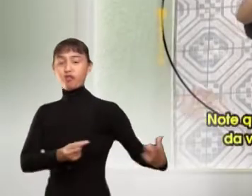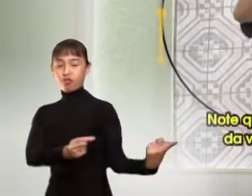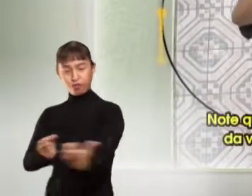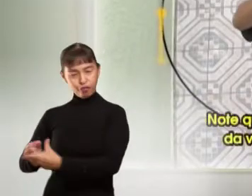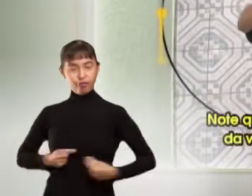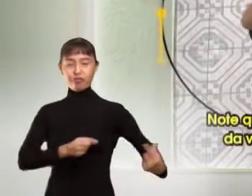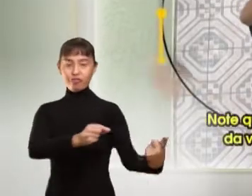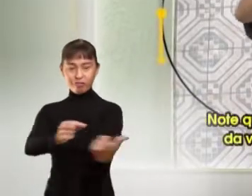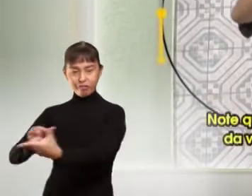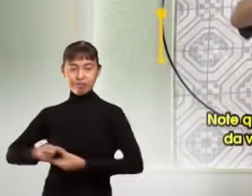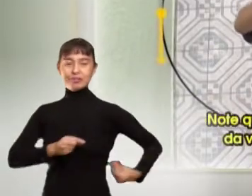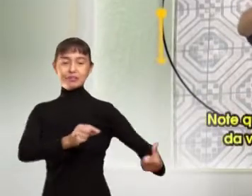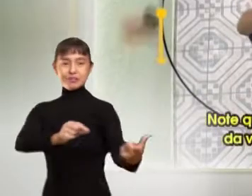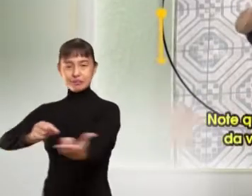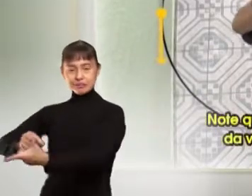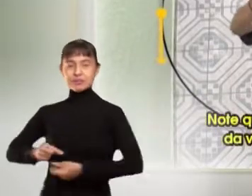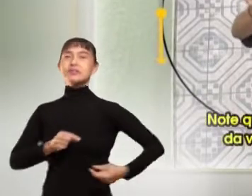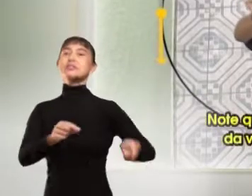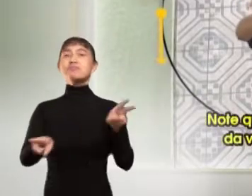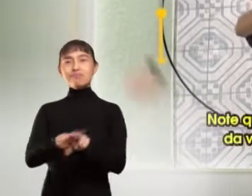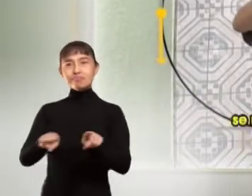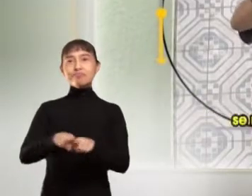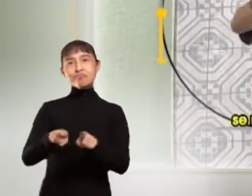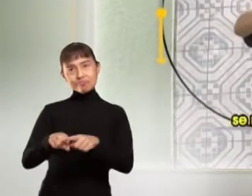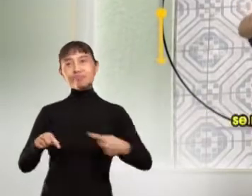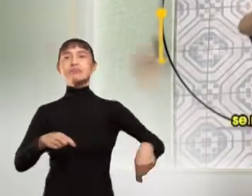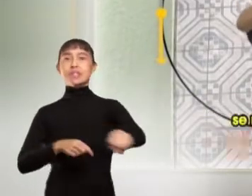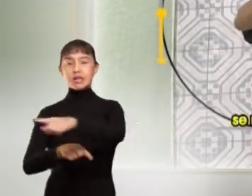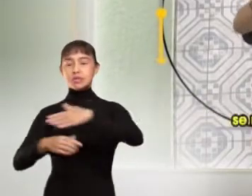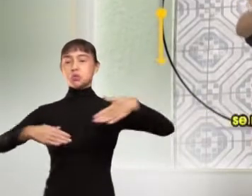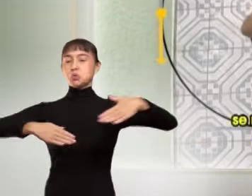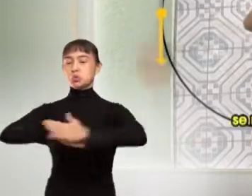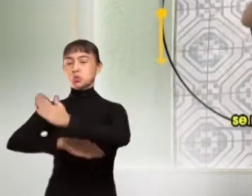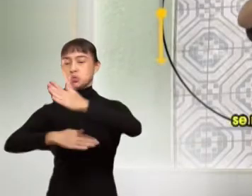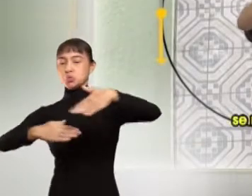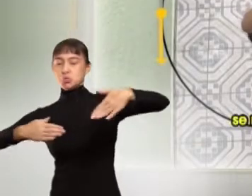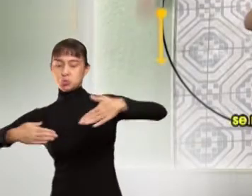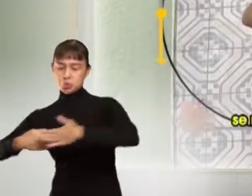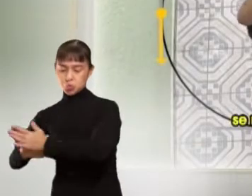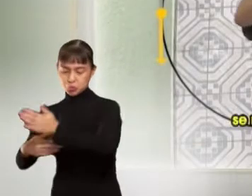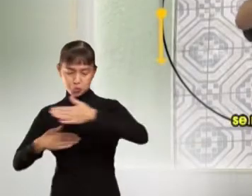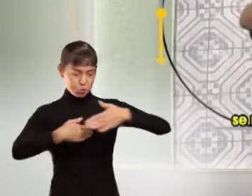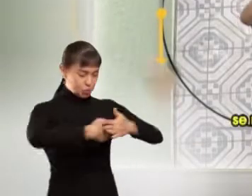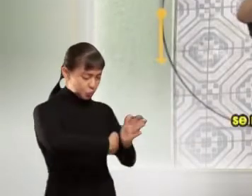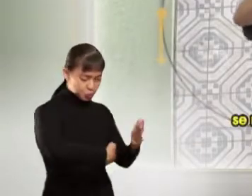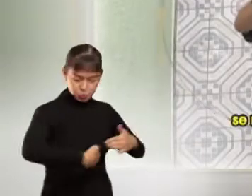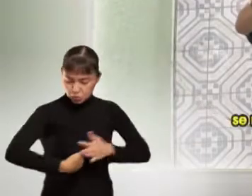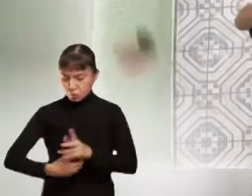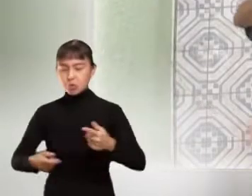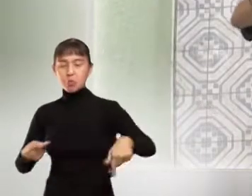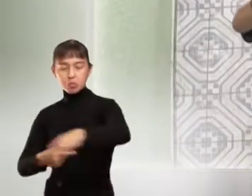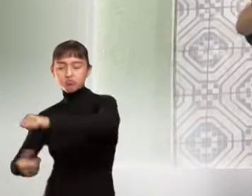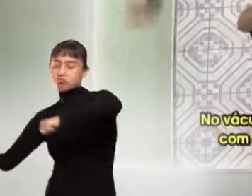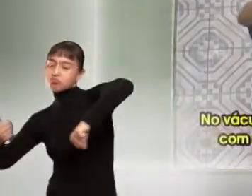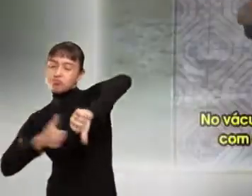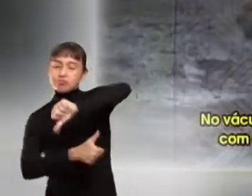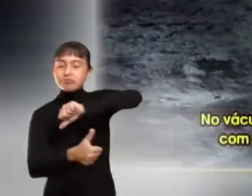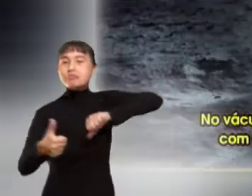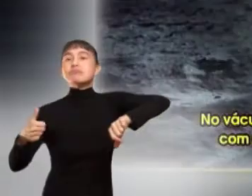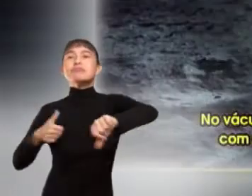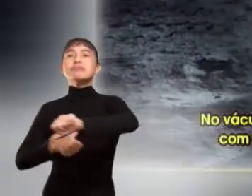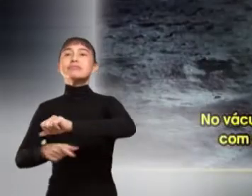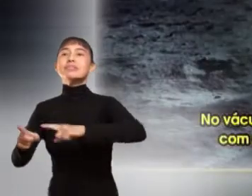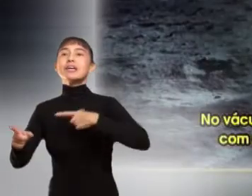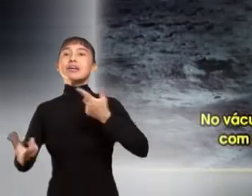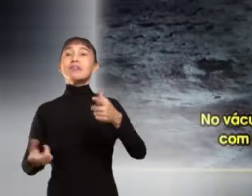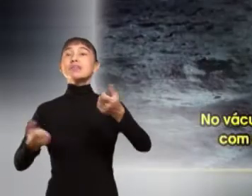a direção e o sentido da velocidade tangencial se modificam em cada ponto da curva.